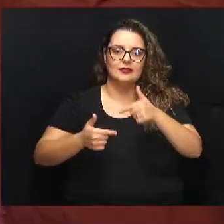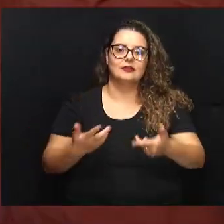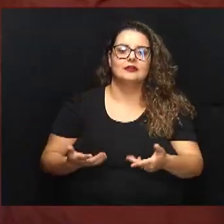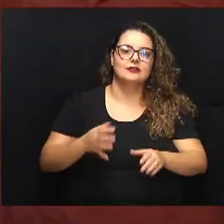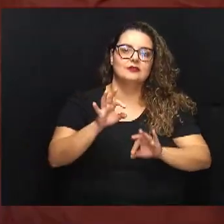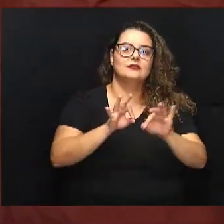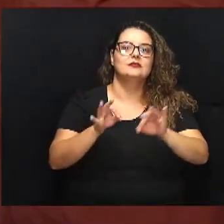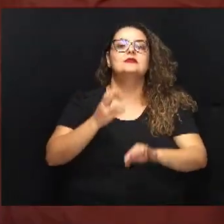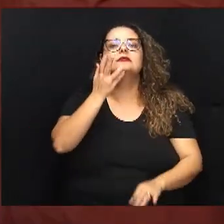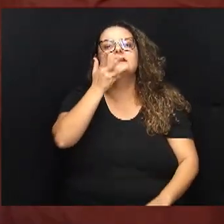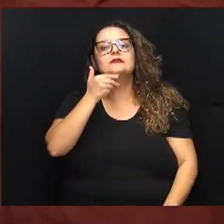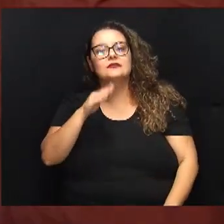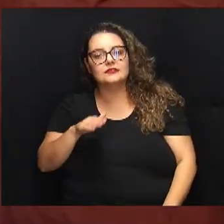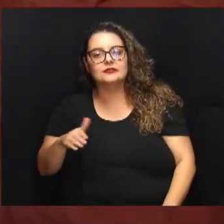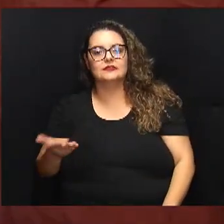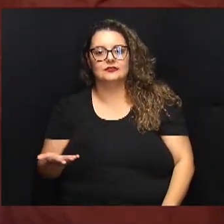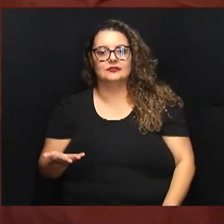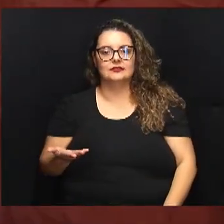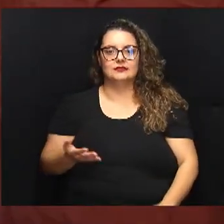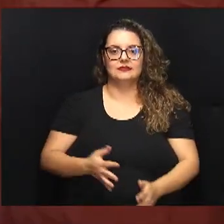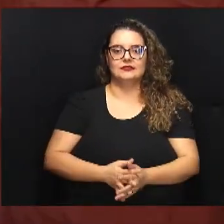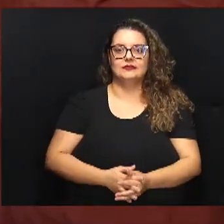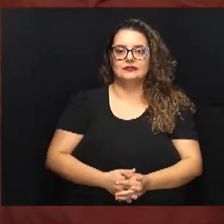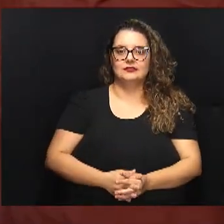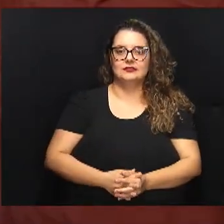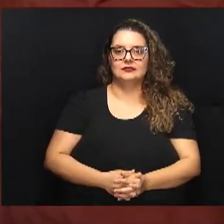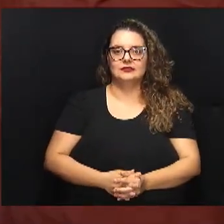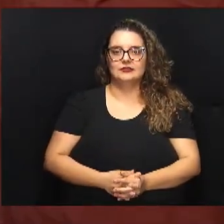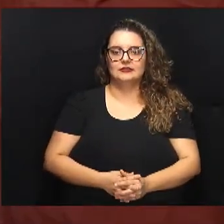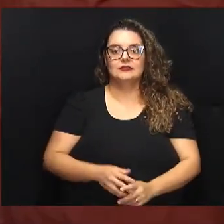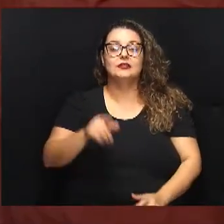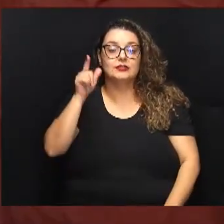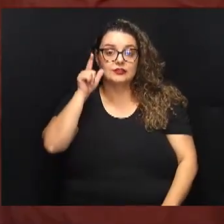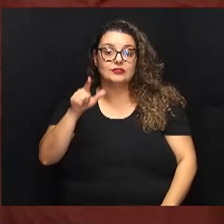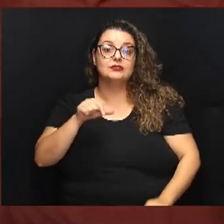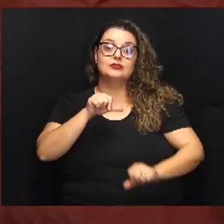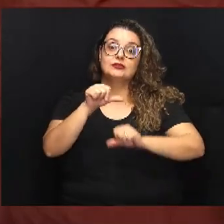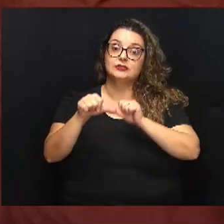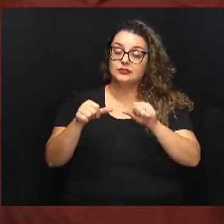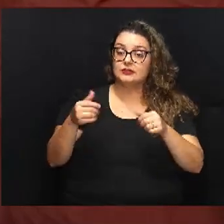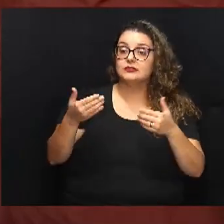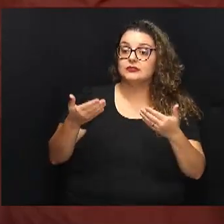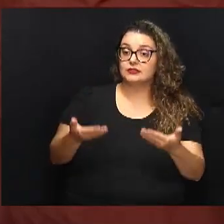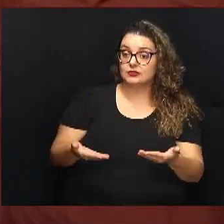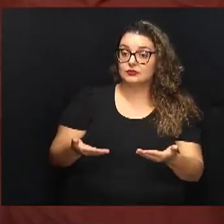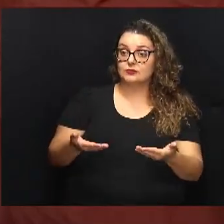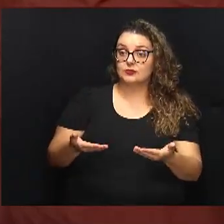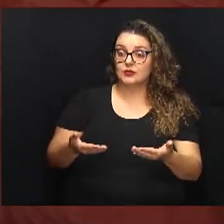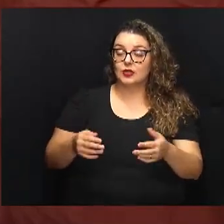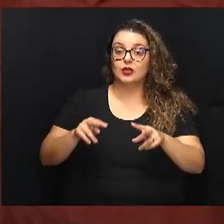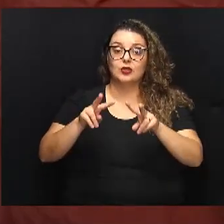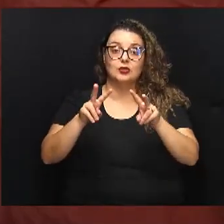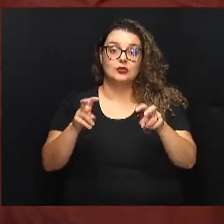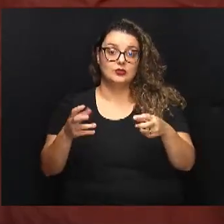para a criança e conseguir transformar assuntos